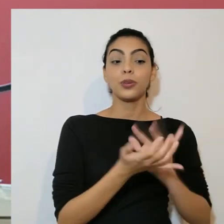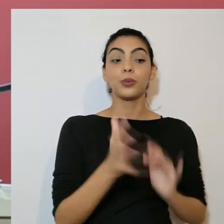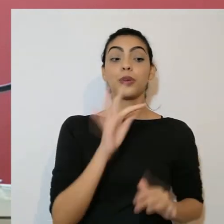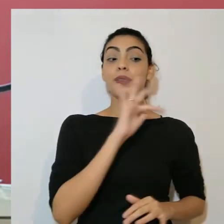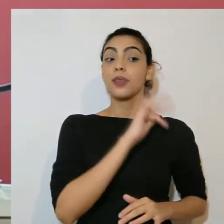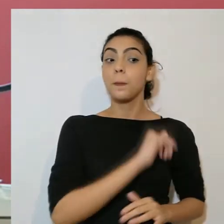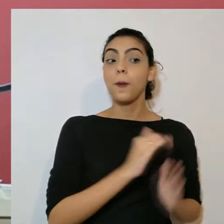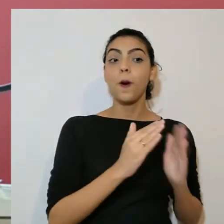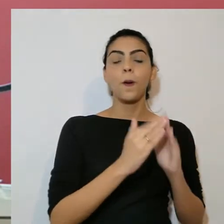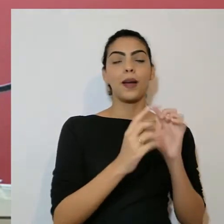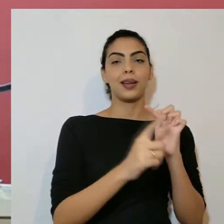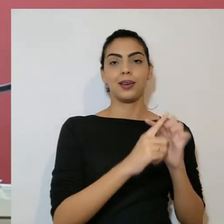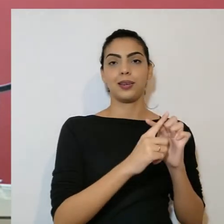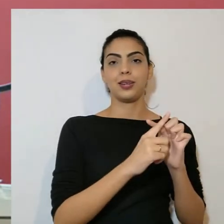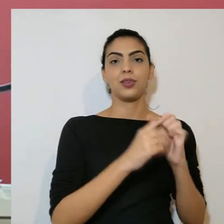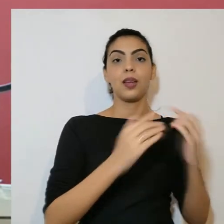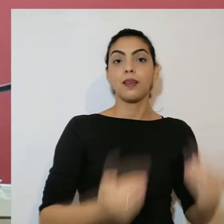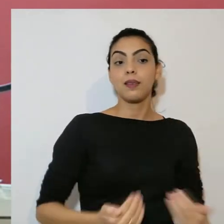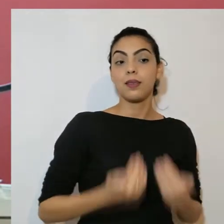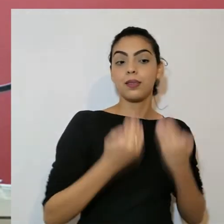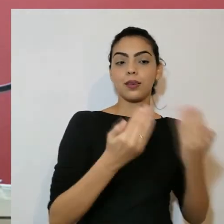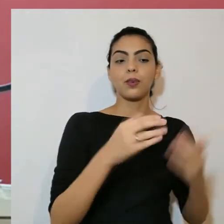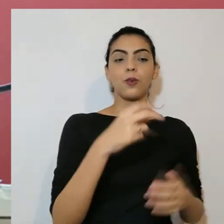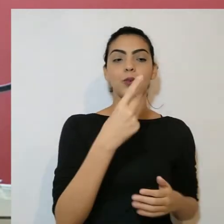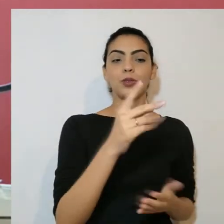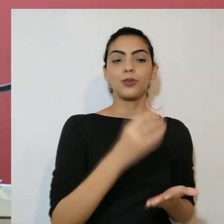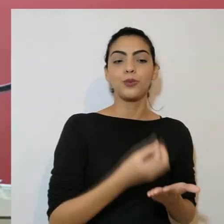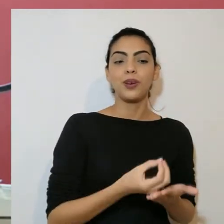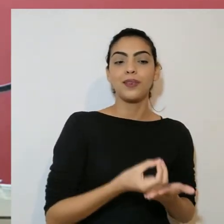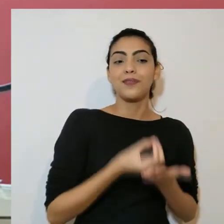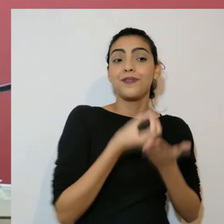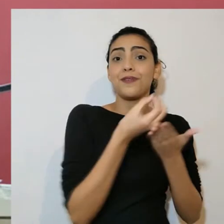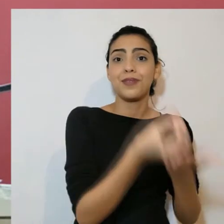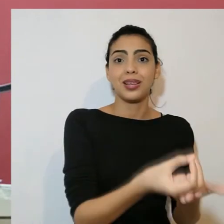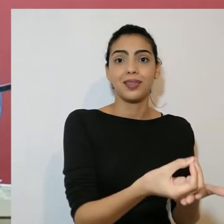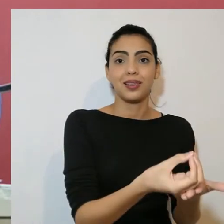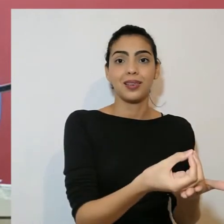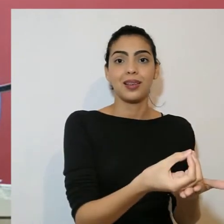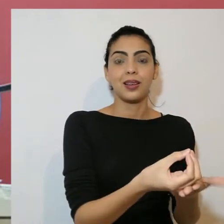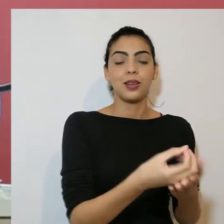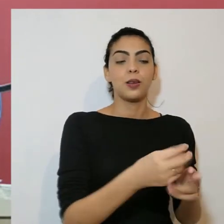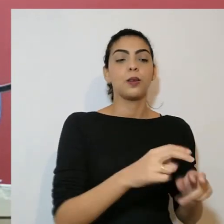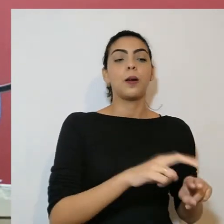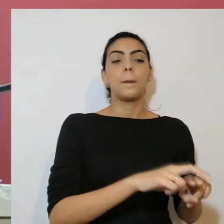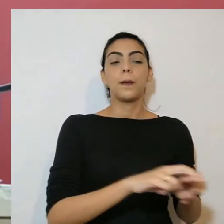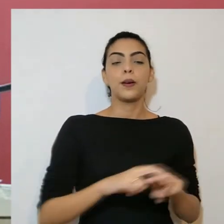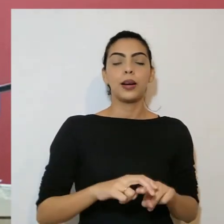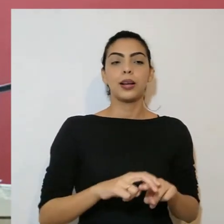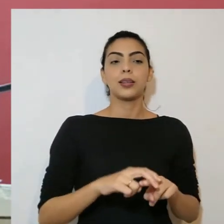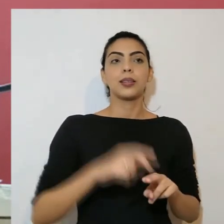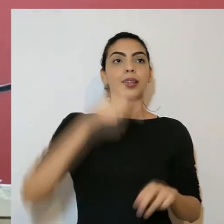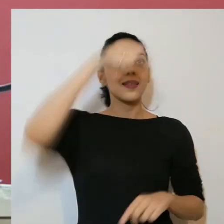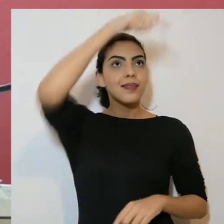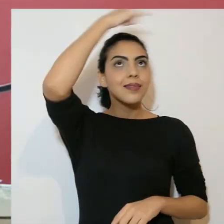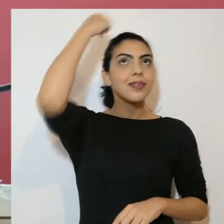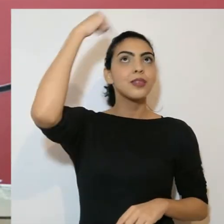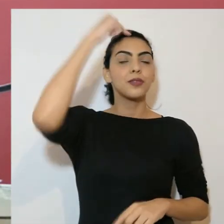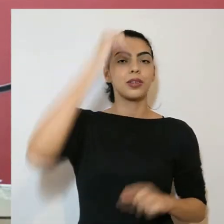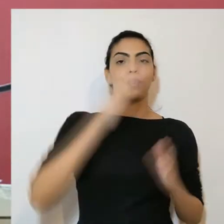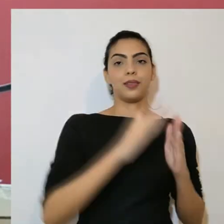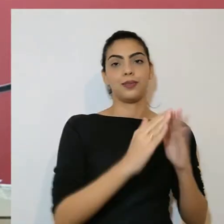Cristo amou a igreja e entregou-se a si mesmo por ela, para santificá-la,